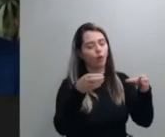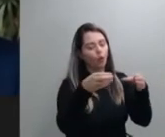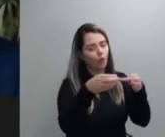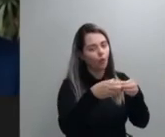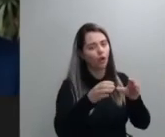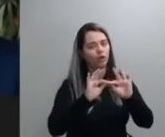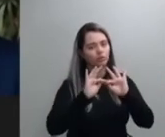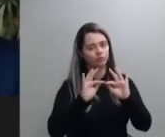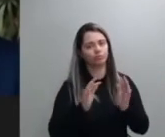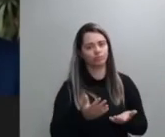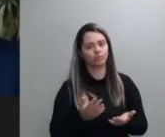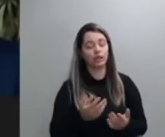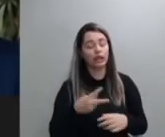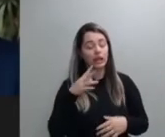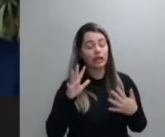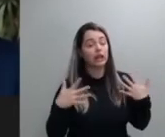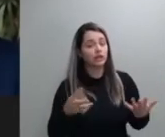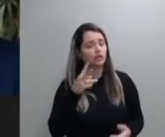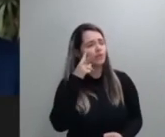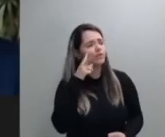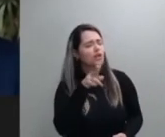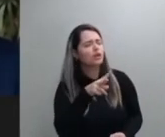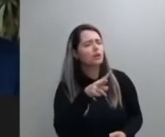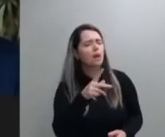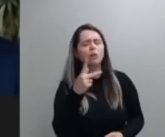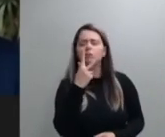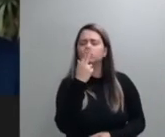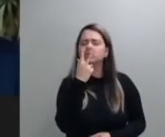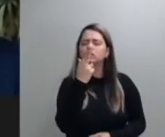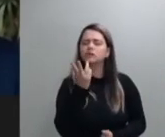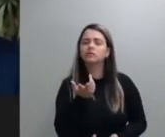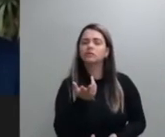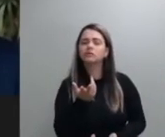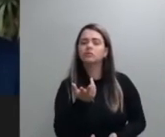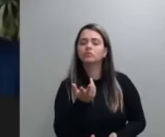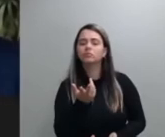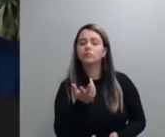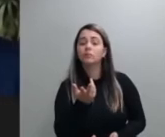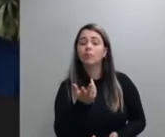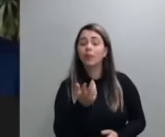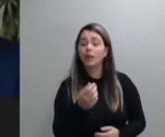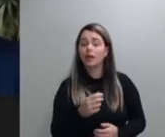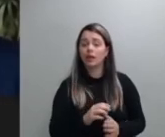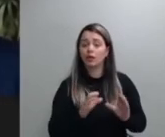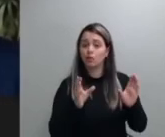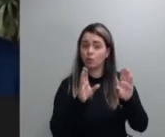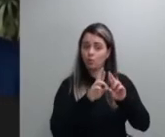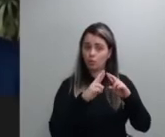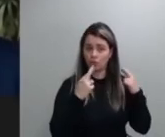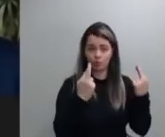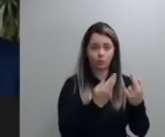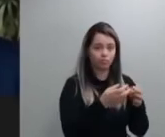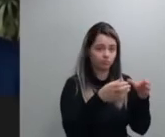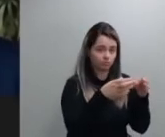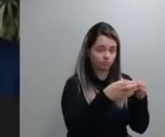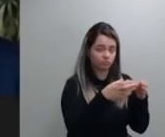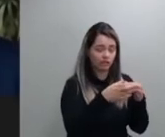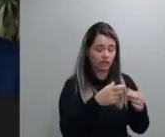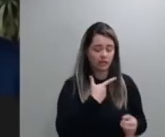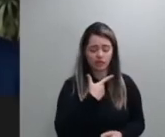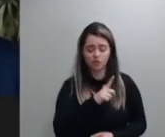então vejam só nós temos ao que parece um tema inédito na turma e um tema em relação ao qual suscita